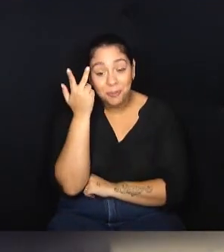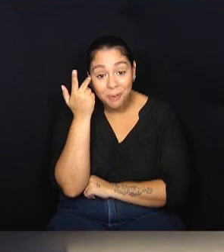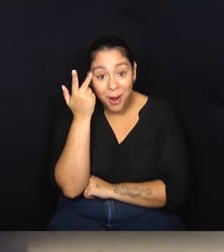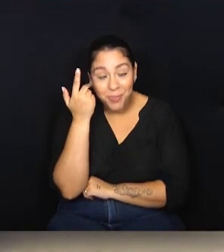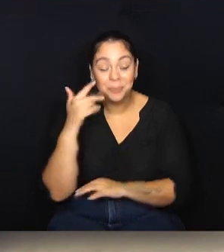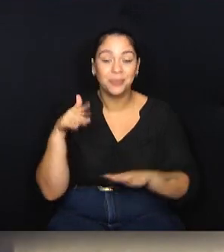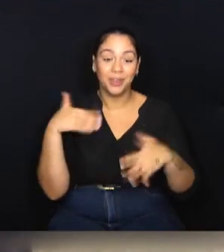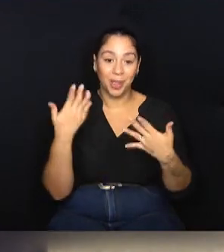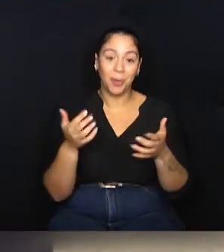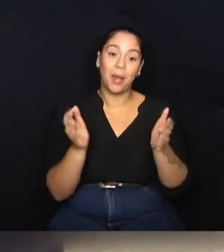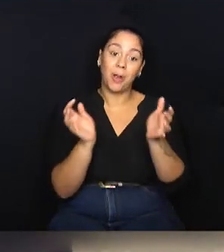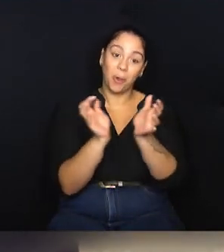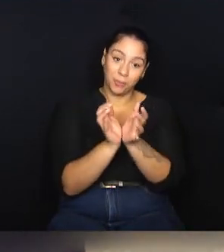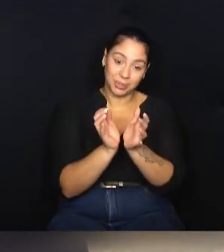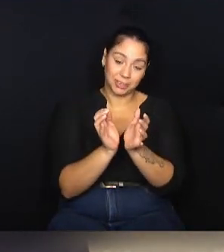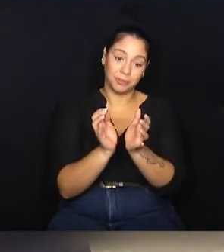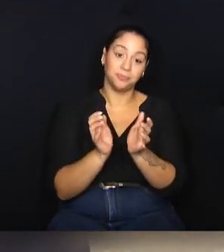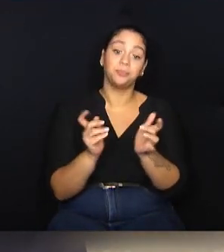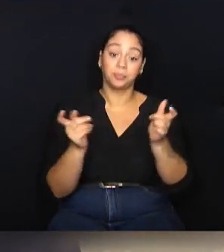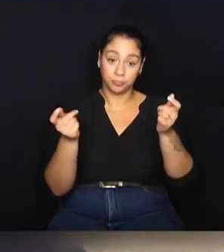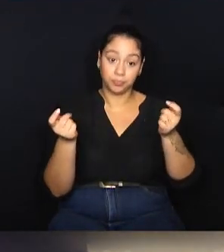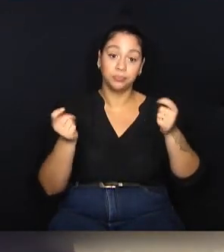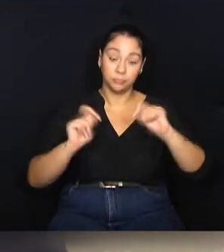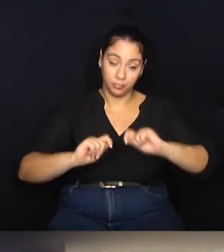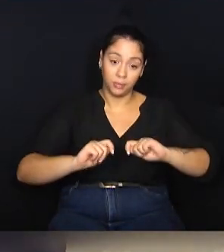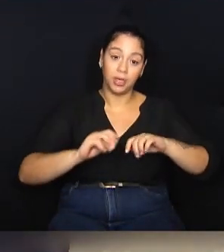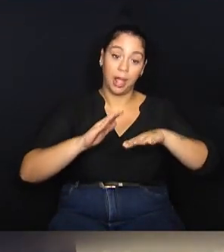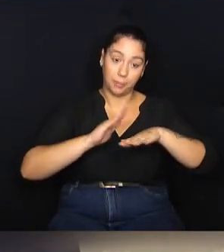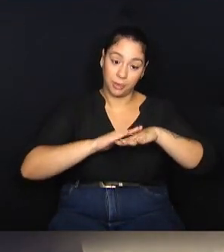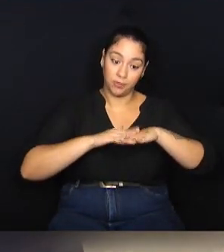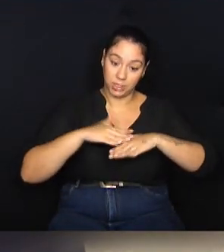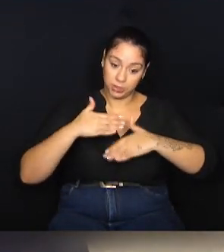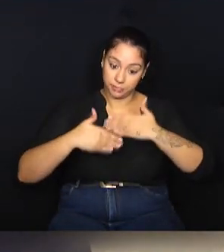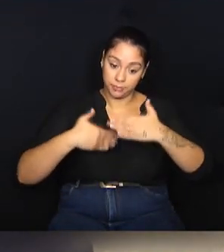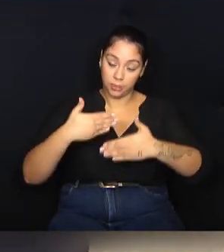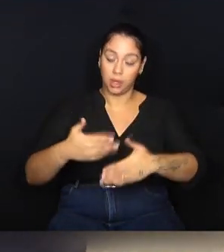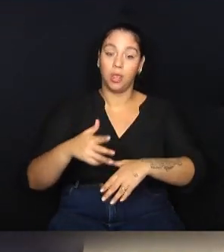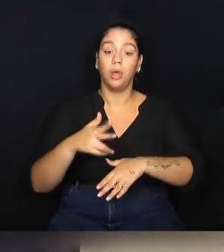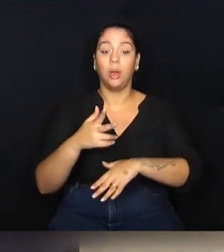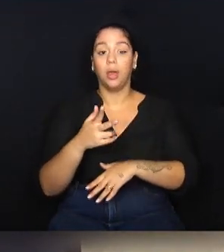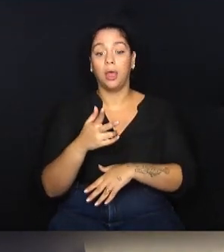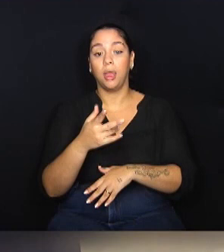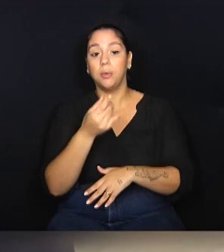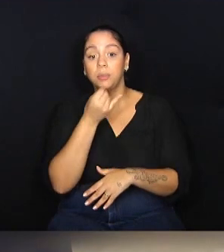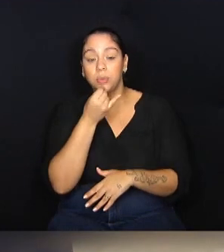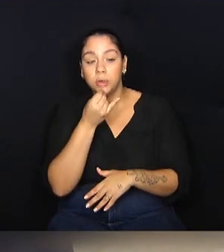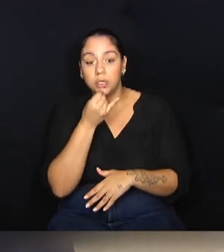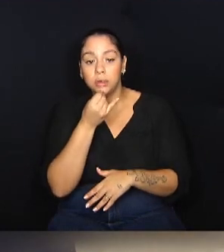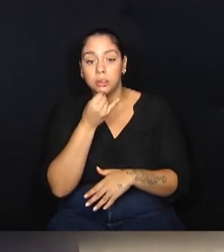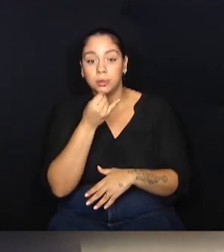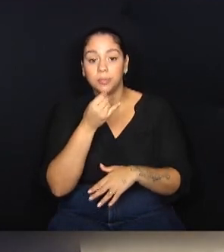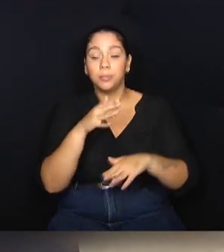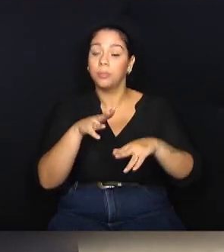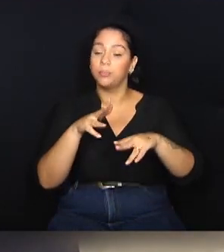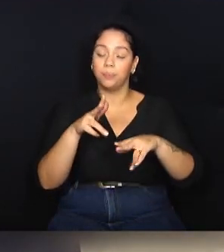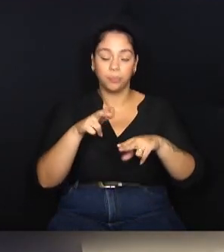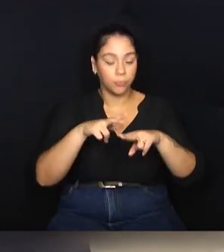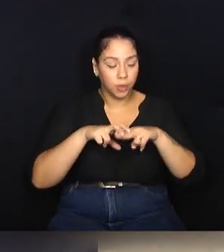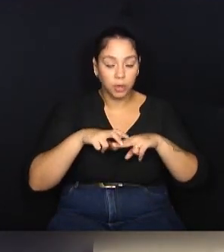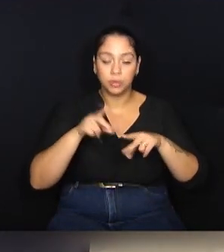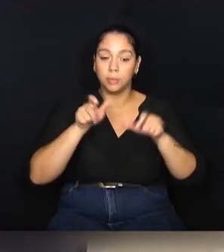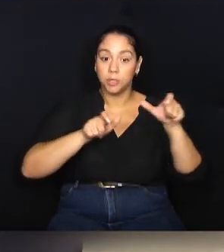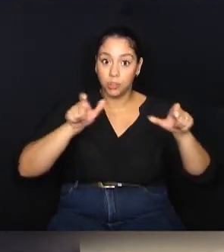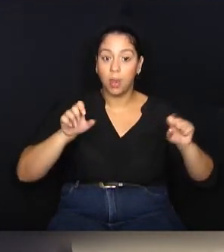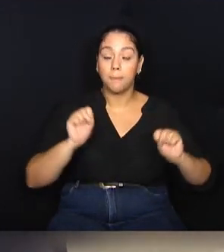tem mesmo essa dinâmica, né? Por isso que as pessoas podem pedir. Hoje eu percebi algo incomum,